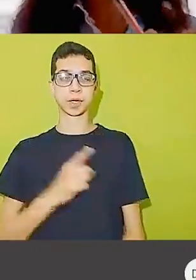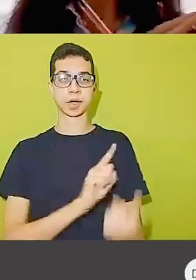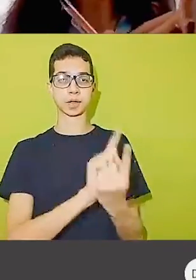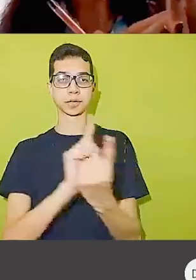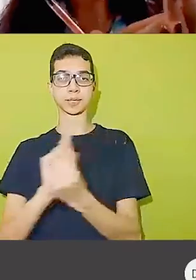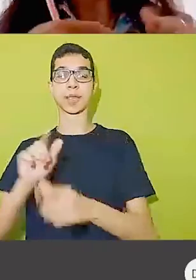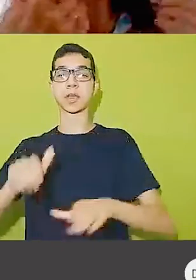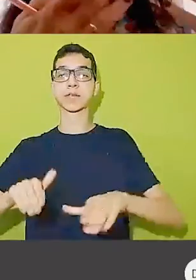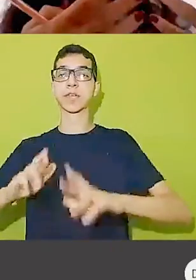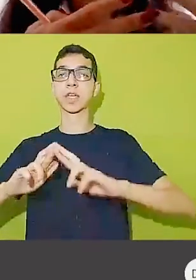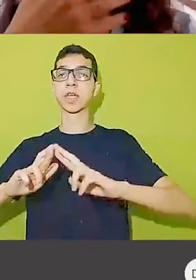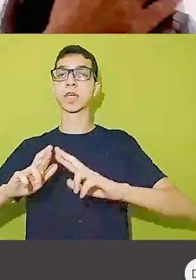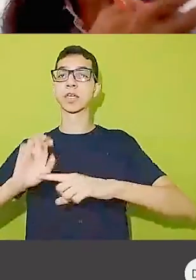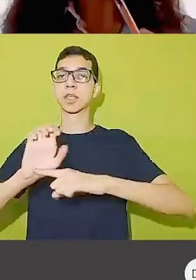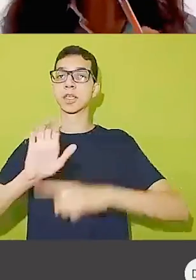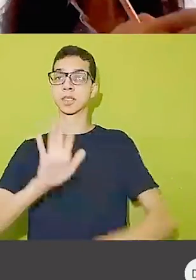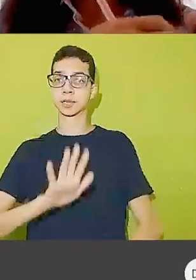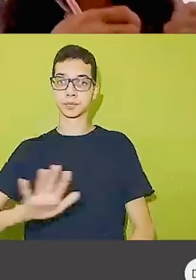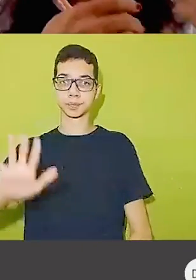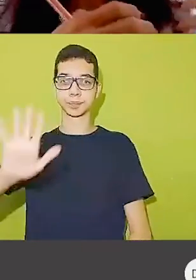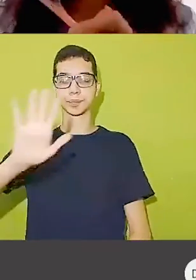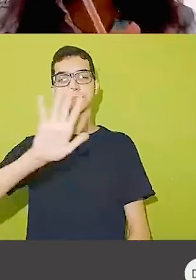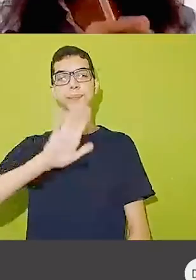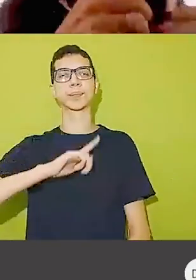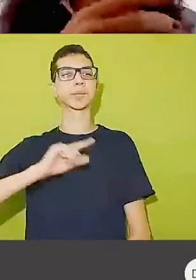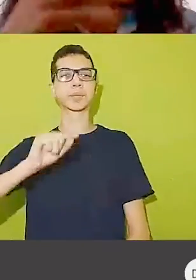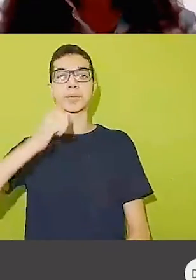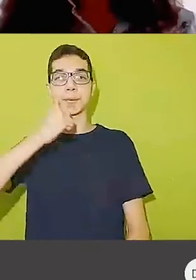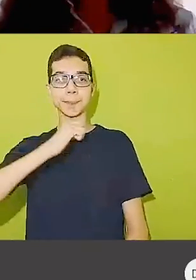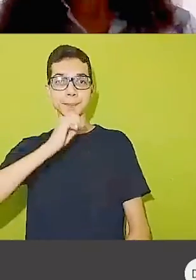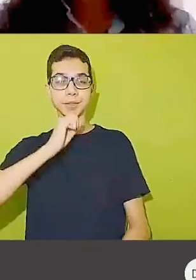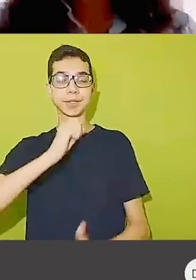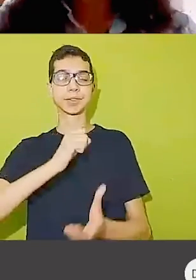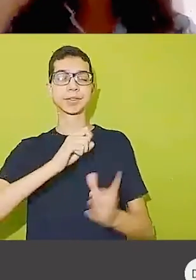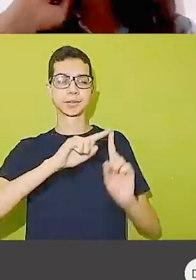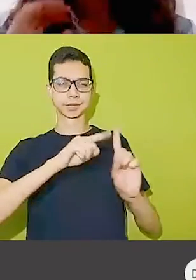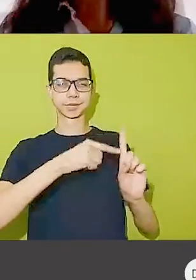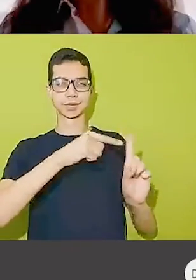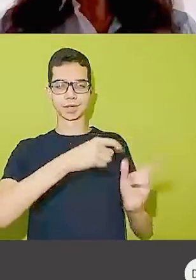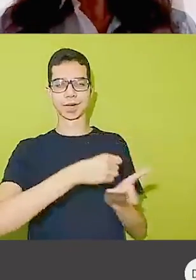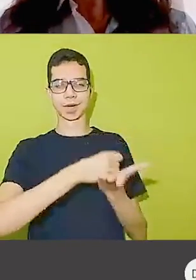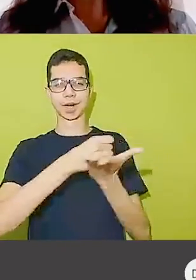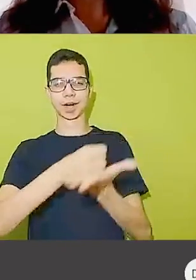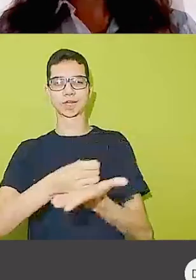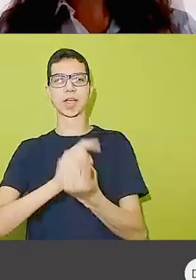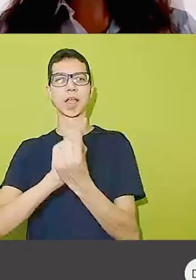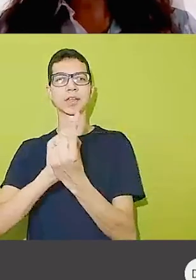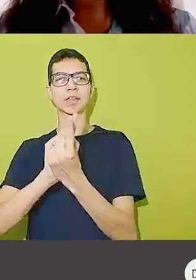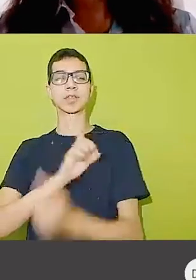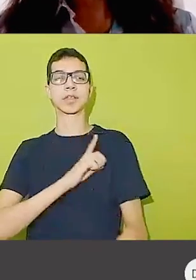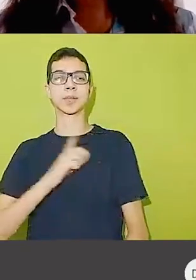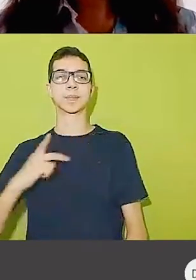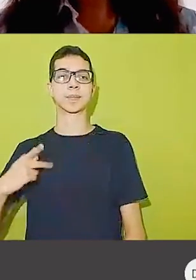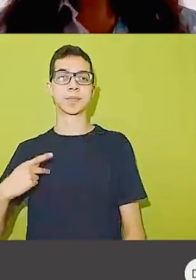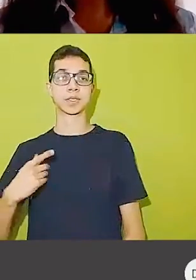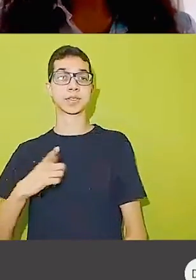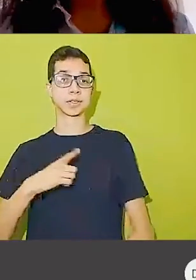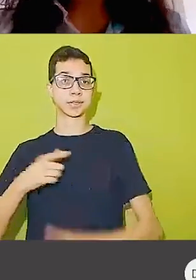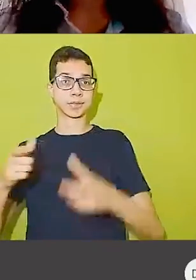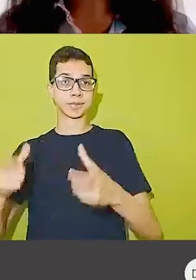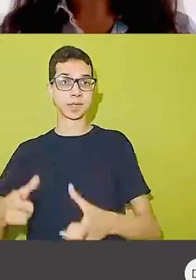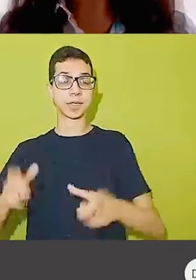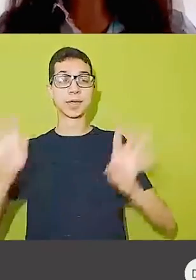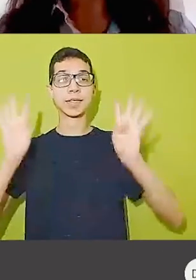leva a mãe para ser, né, a gestante para ser atendida na Defensoria. Isso é muito legal,